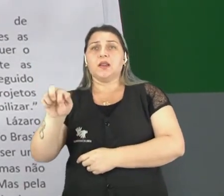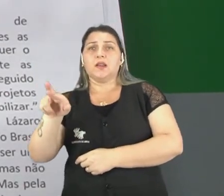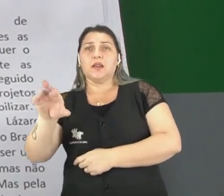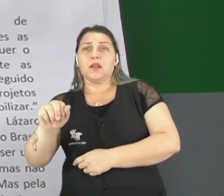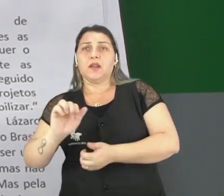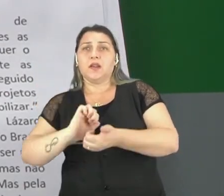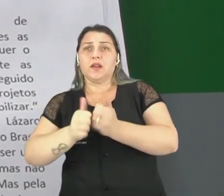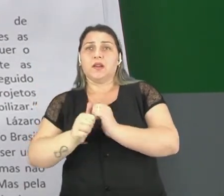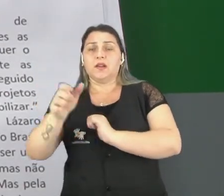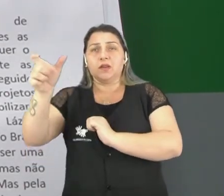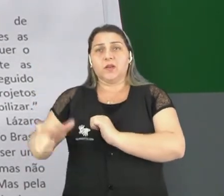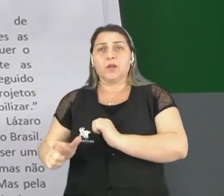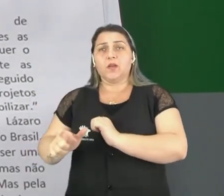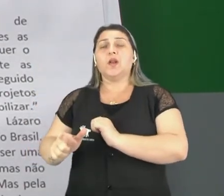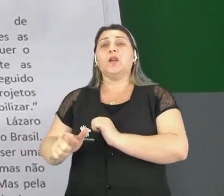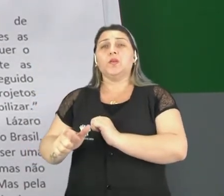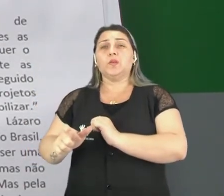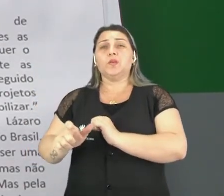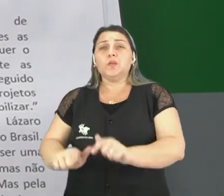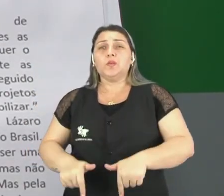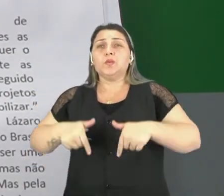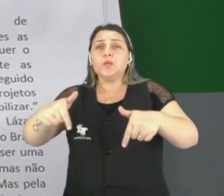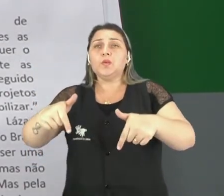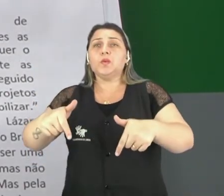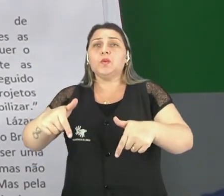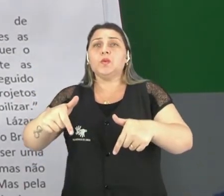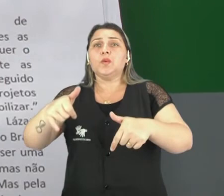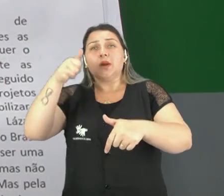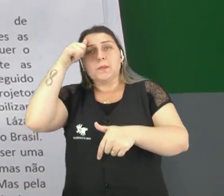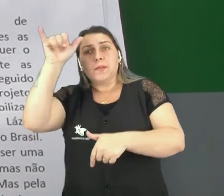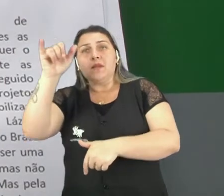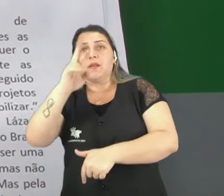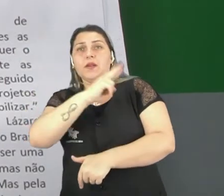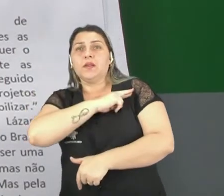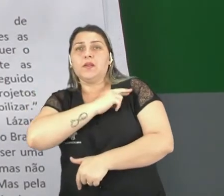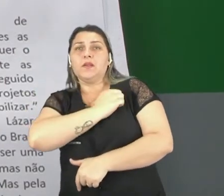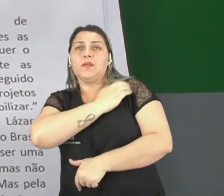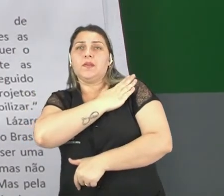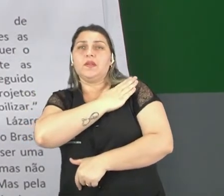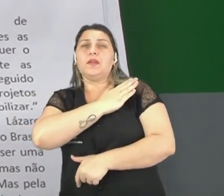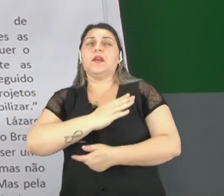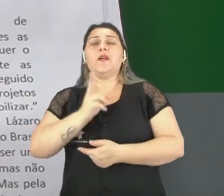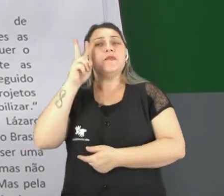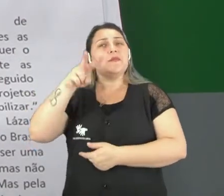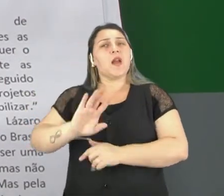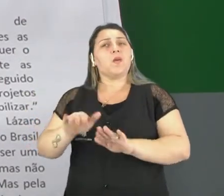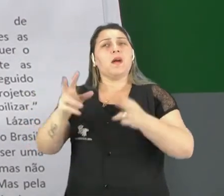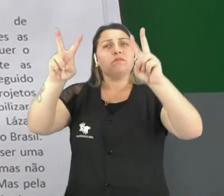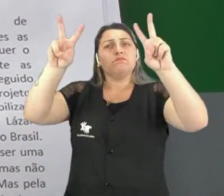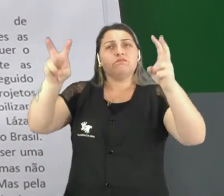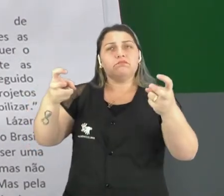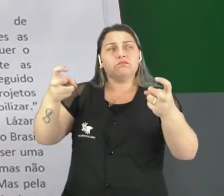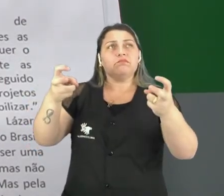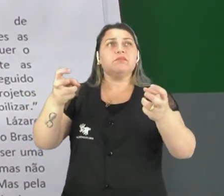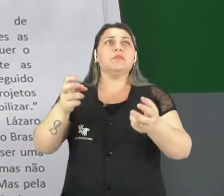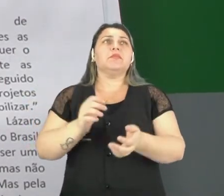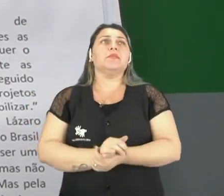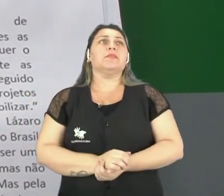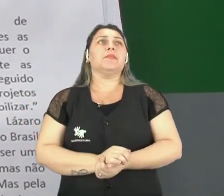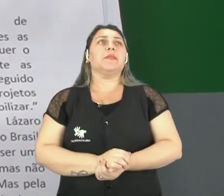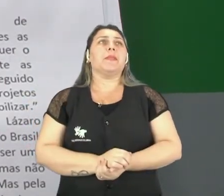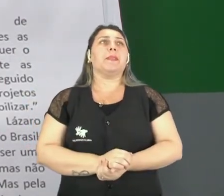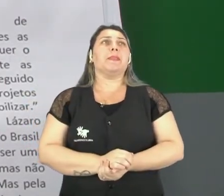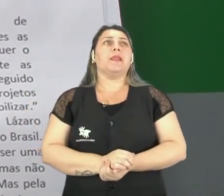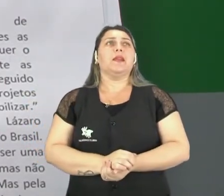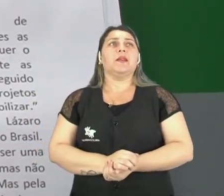atletas relatam luta contra o racismo. Olha só o tema, só pela manchete aqui a gente vê qual é o tema dessa reportagem.